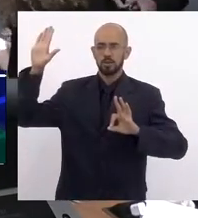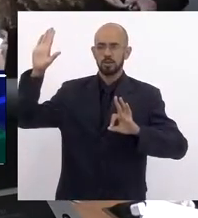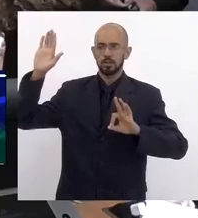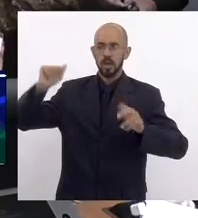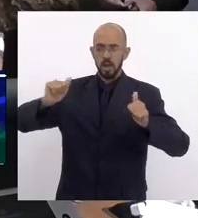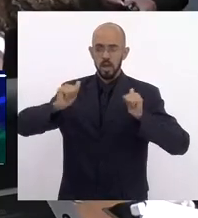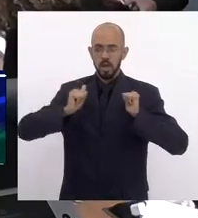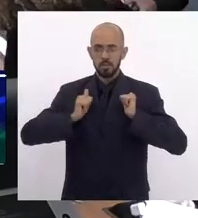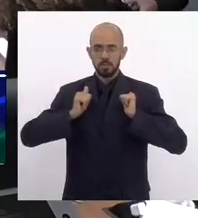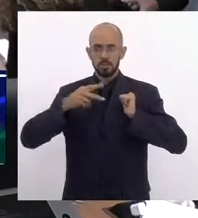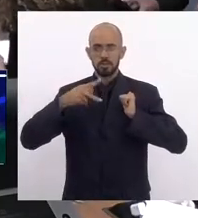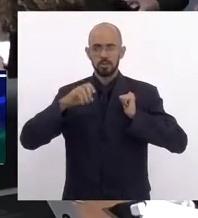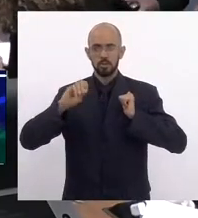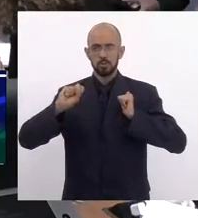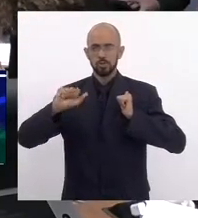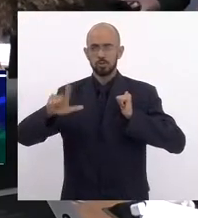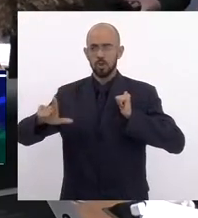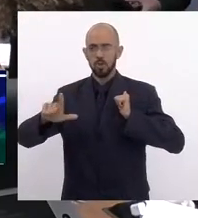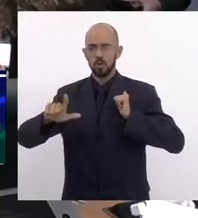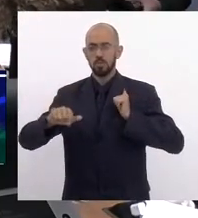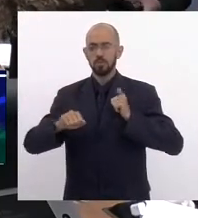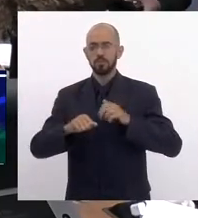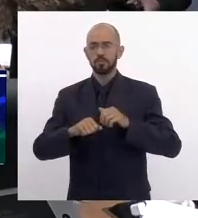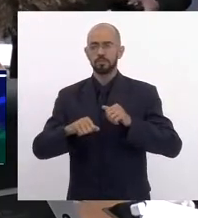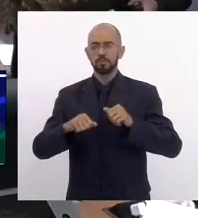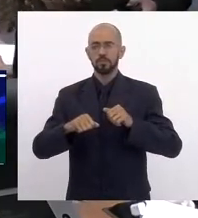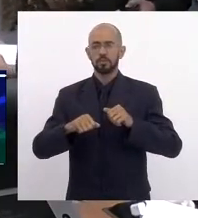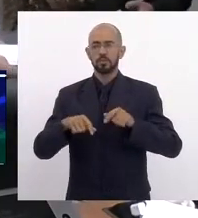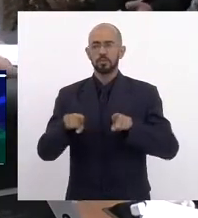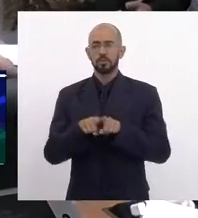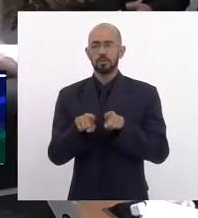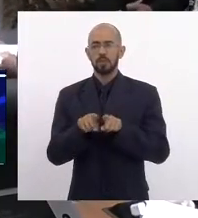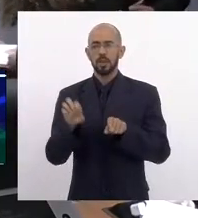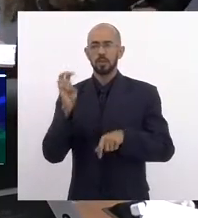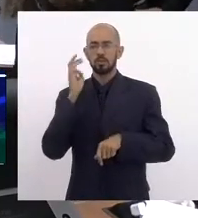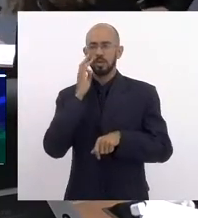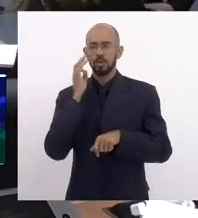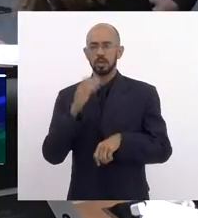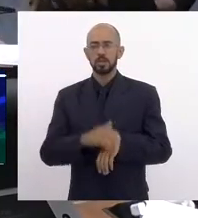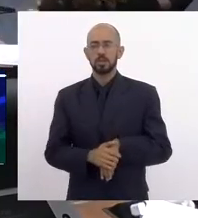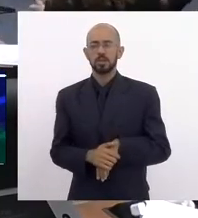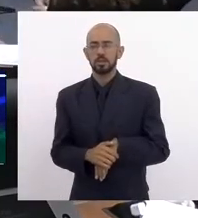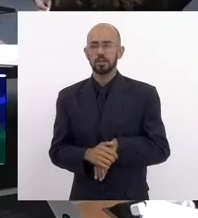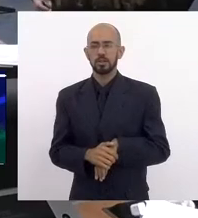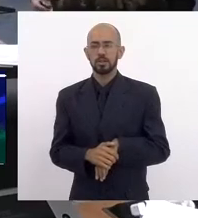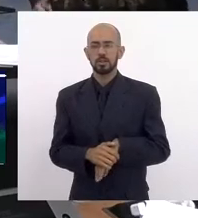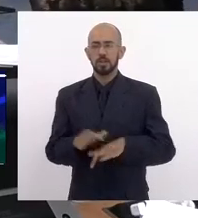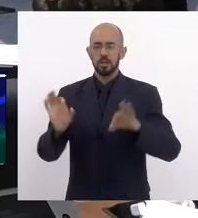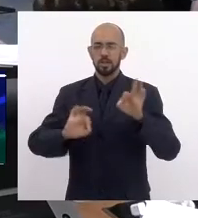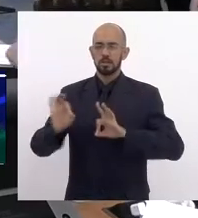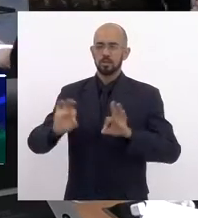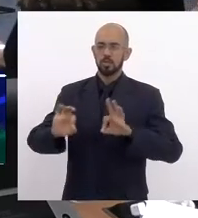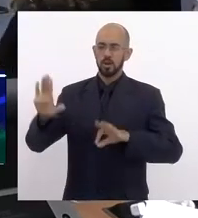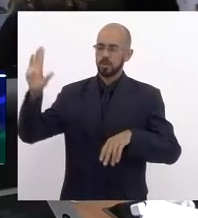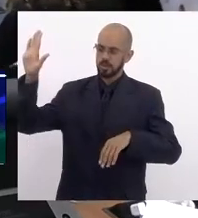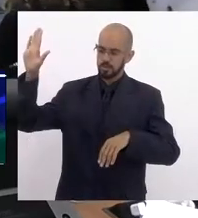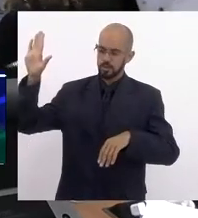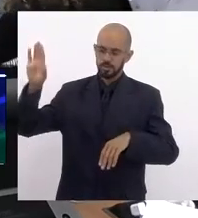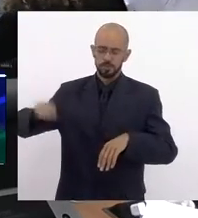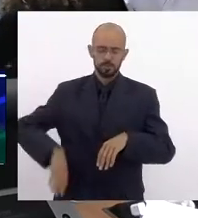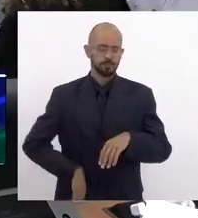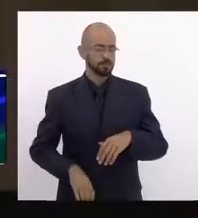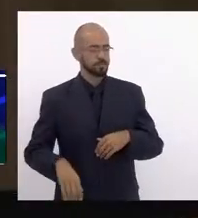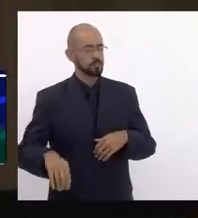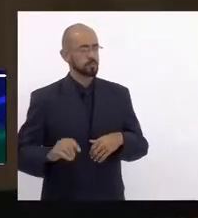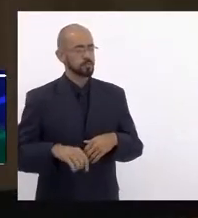da bancada abstenção do PSOL. Da bancada obrigada. Do PSOL, abstenção do deputado Valdec. Questão de ordem, presidente. Primeiro, eu queria, na verdade, é uma